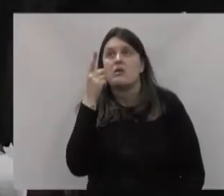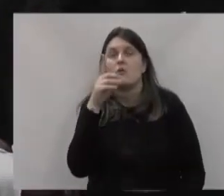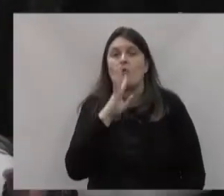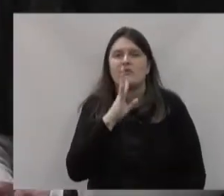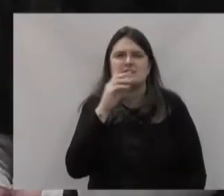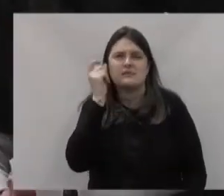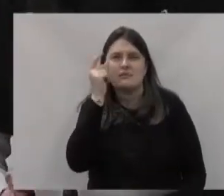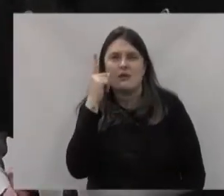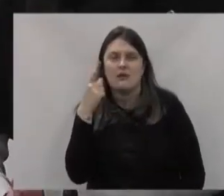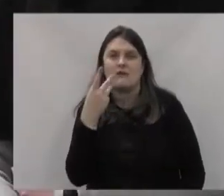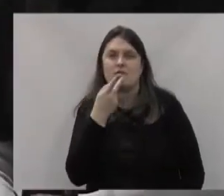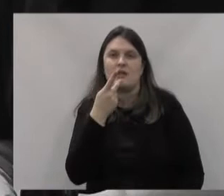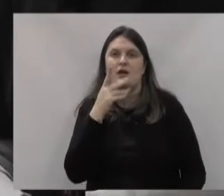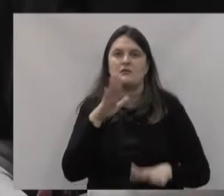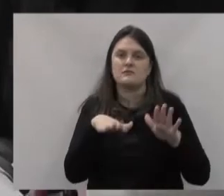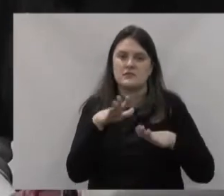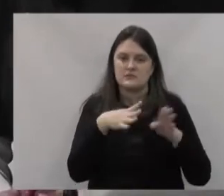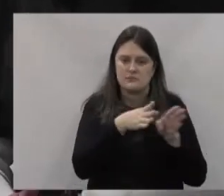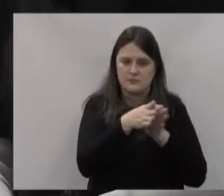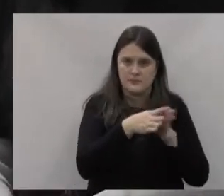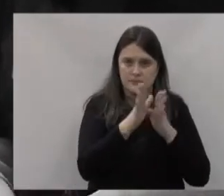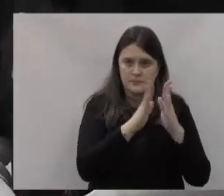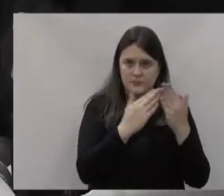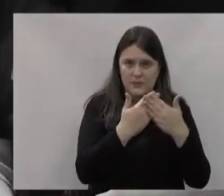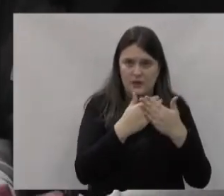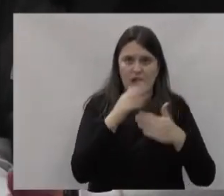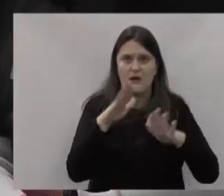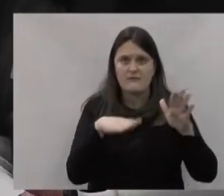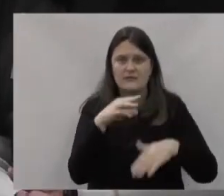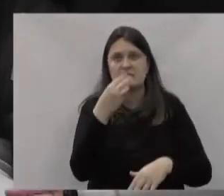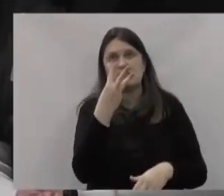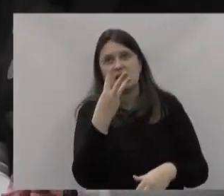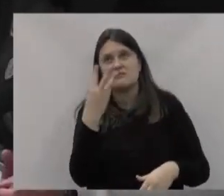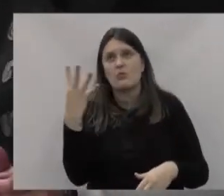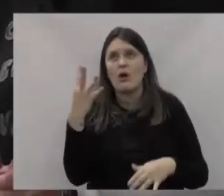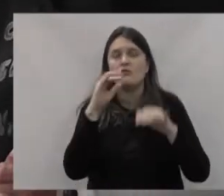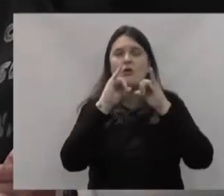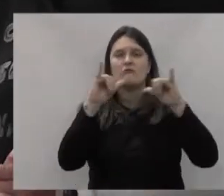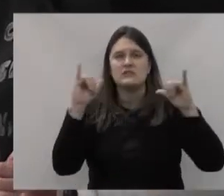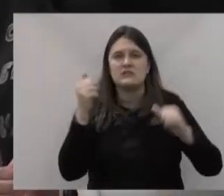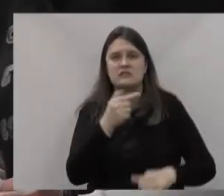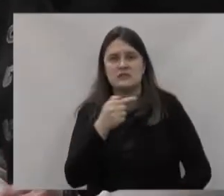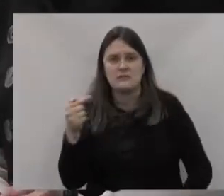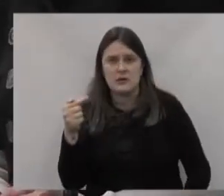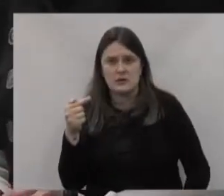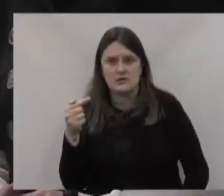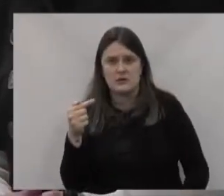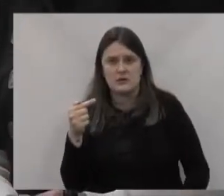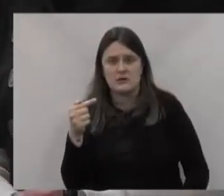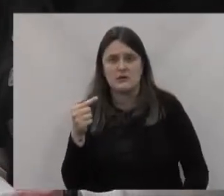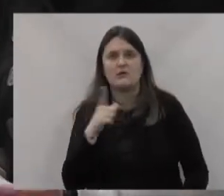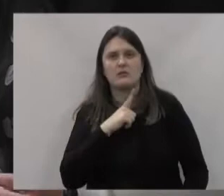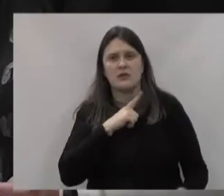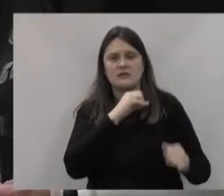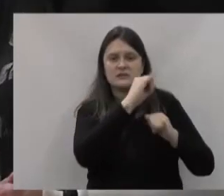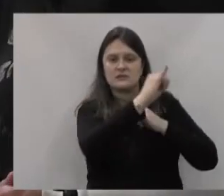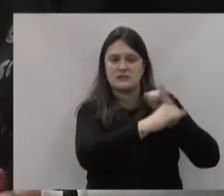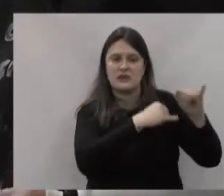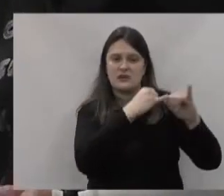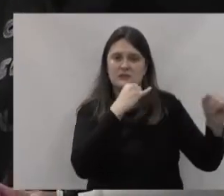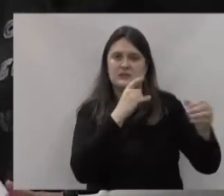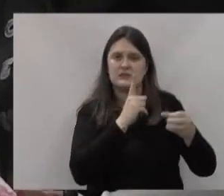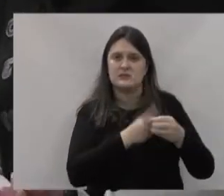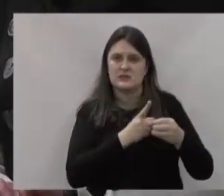da violência, né? A gente sempre fala nas escolas, às vezes de 3 a 4 notícias por semana saem nos sites de notícia da